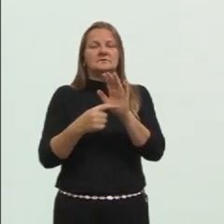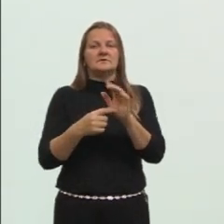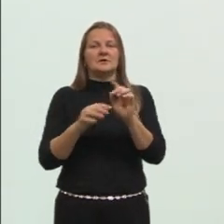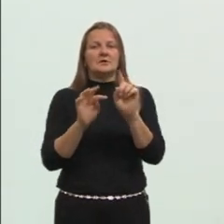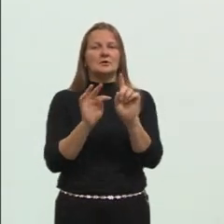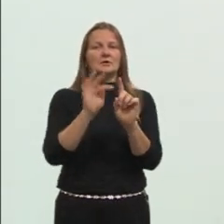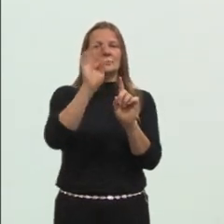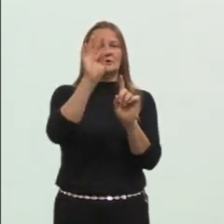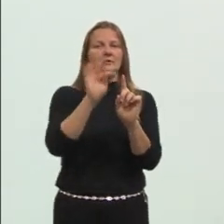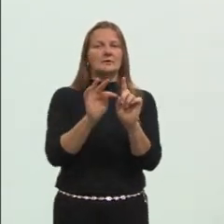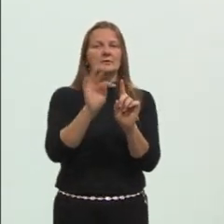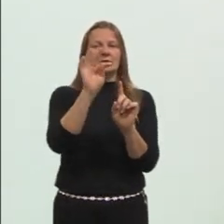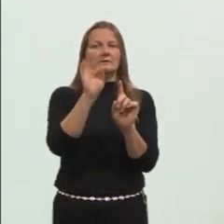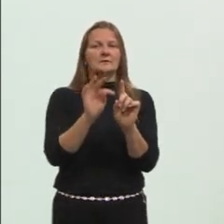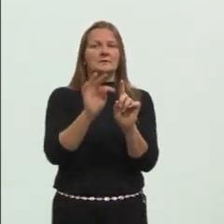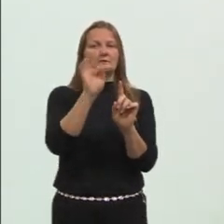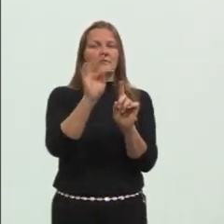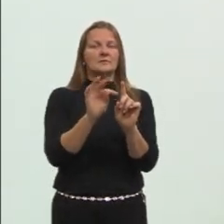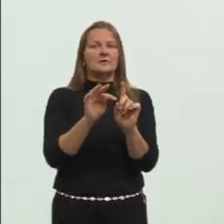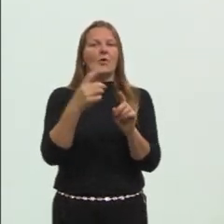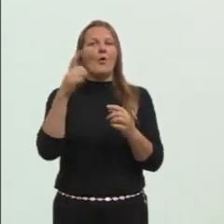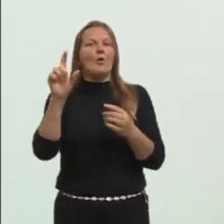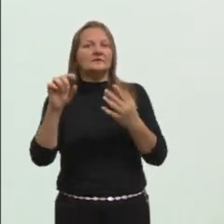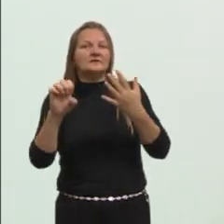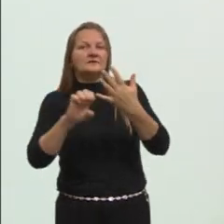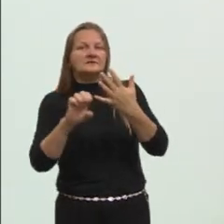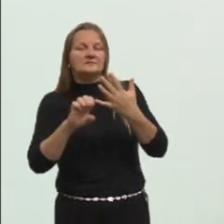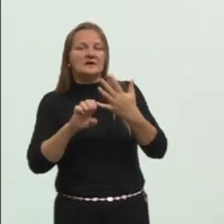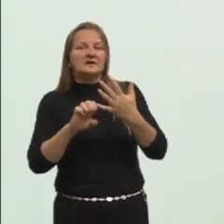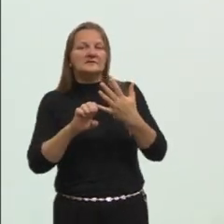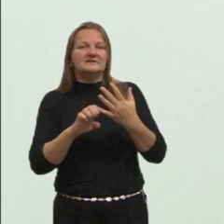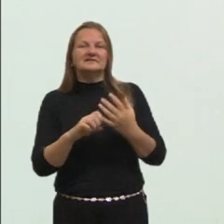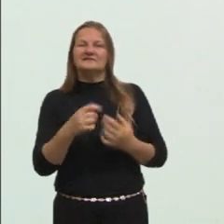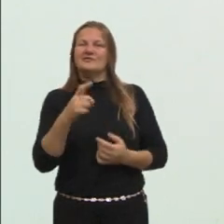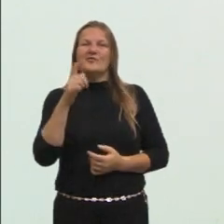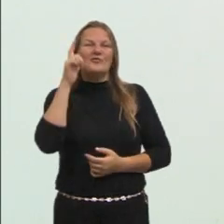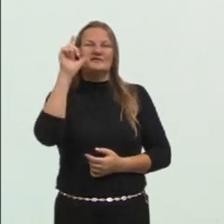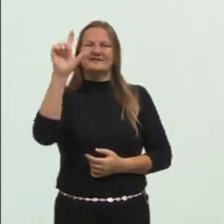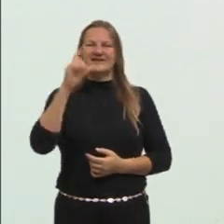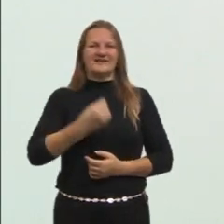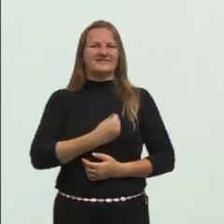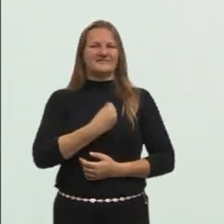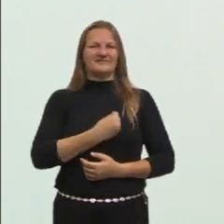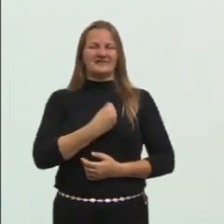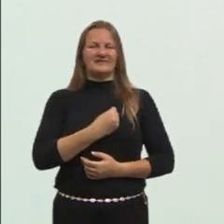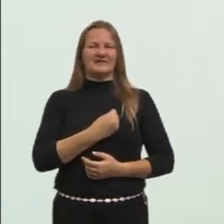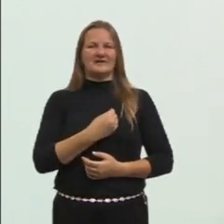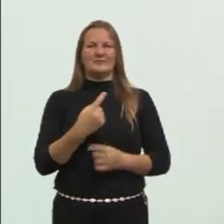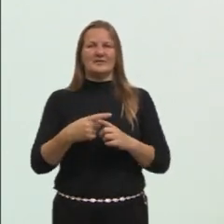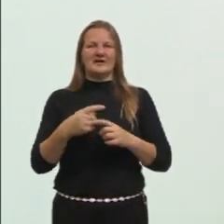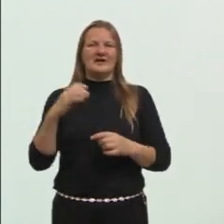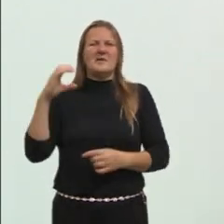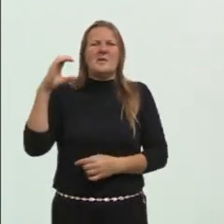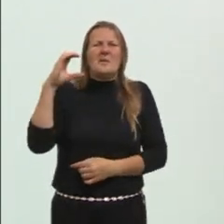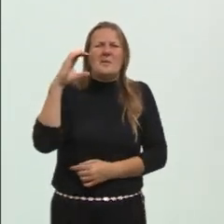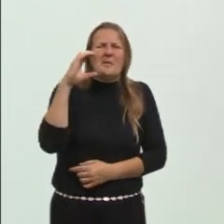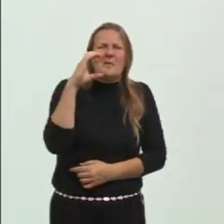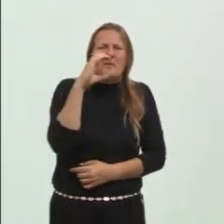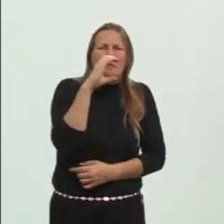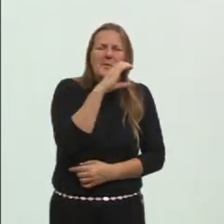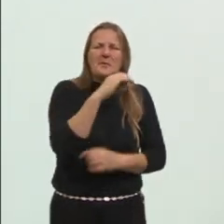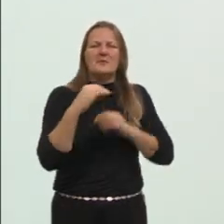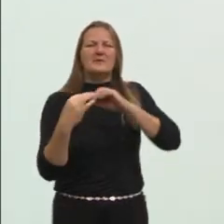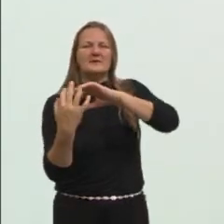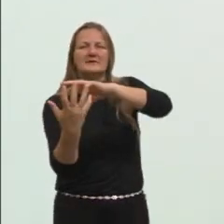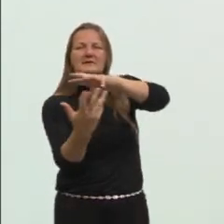né então muitas outras espécies acabam não resistindo a esses impactos né do aquecimento aí